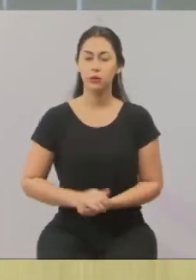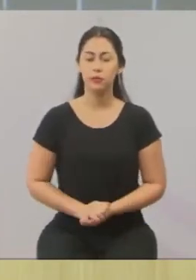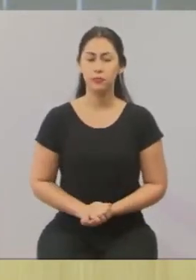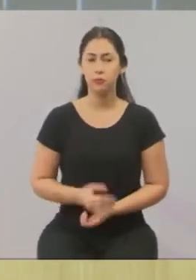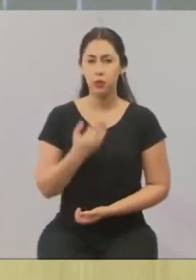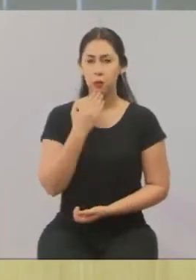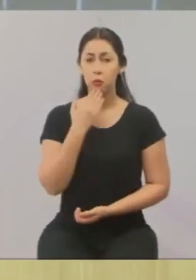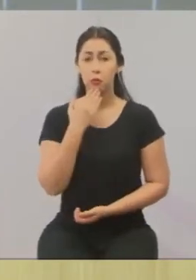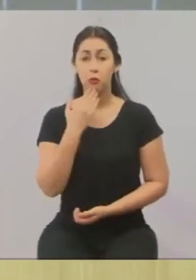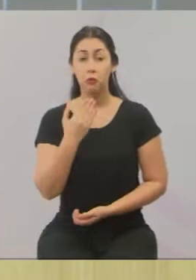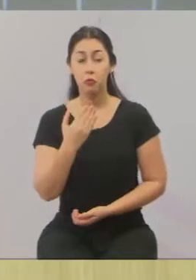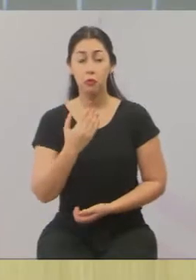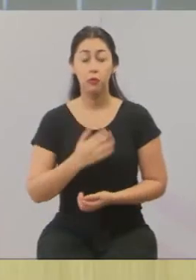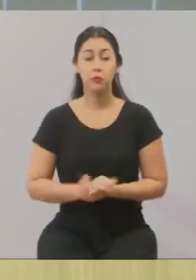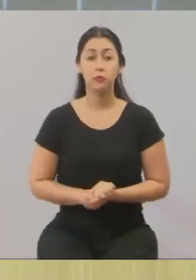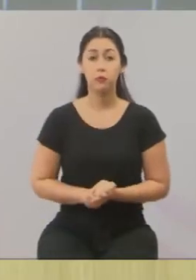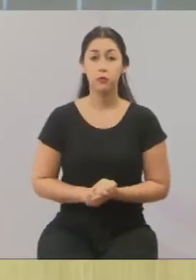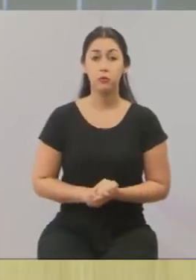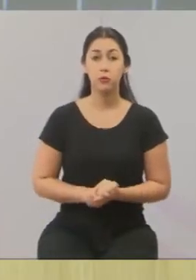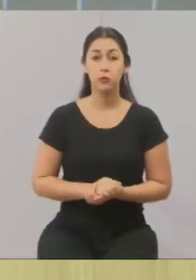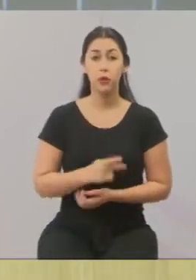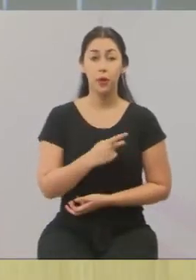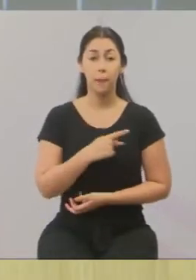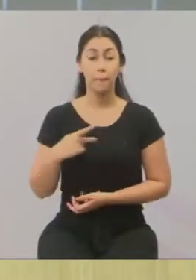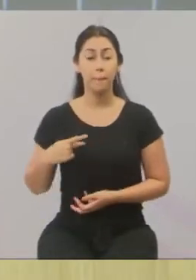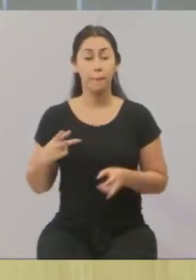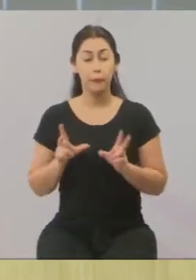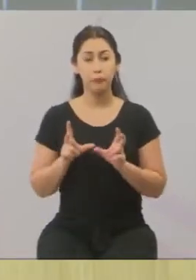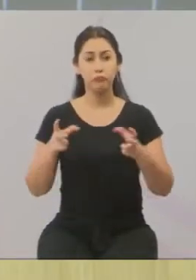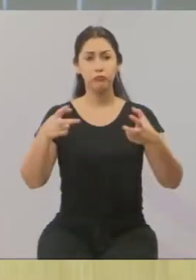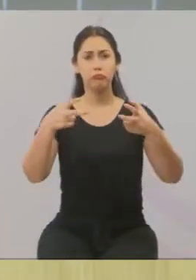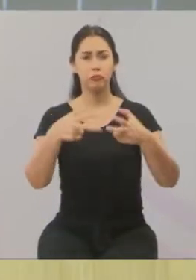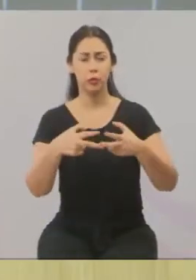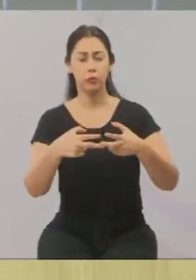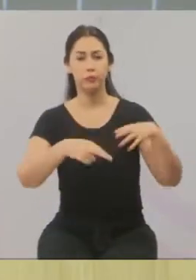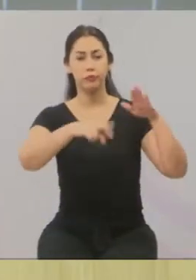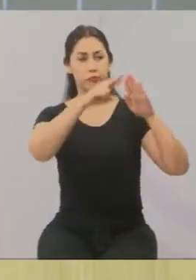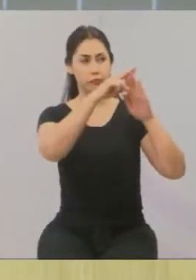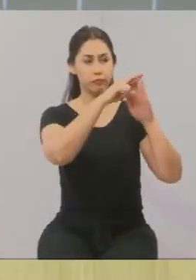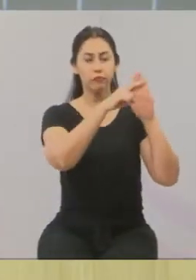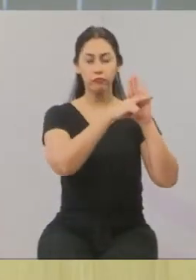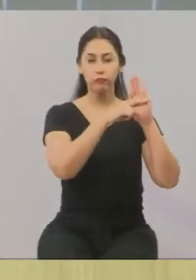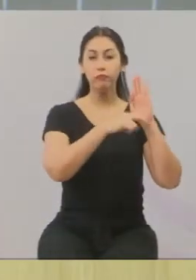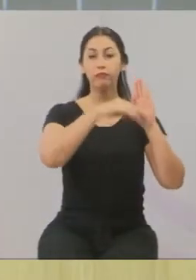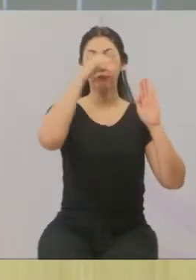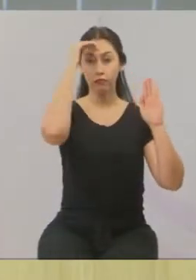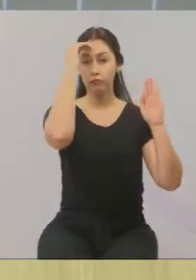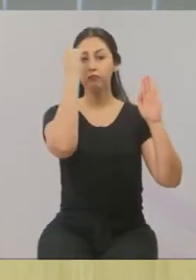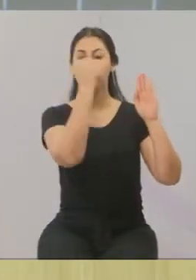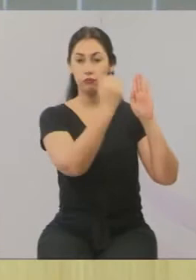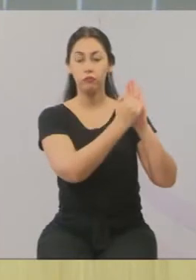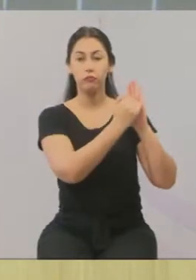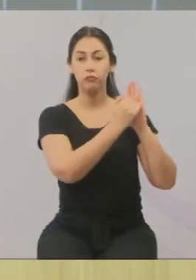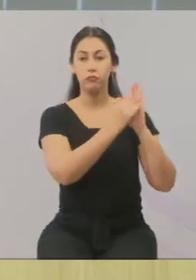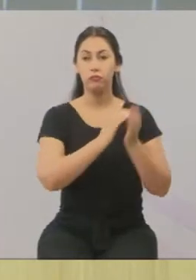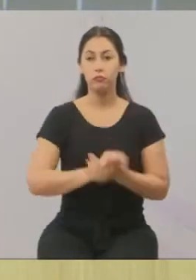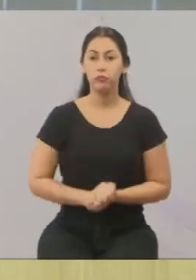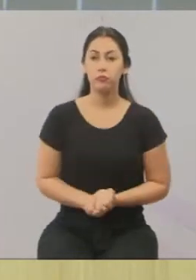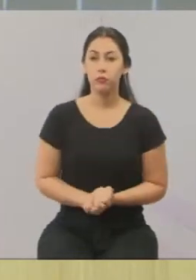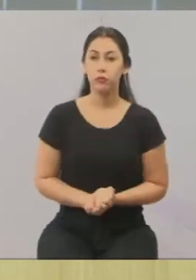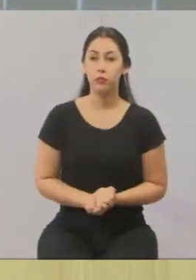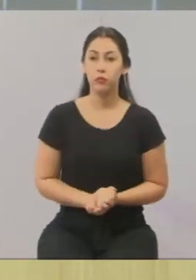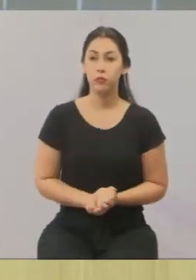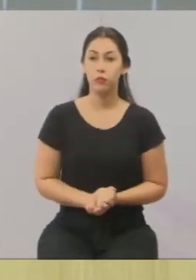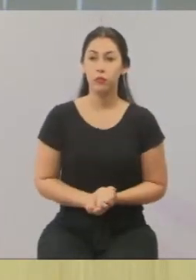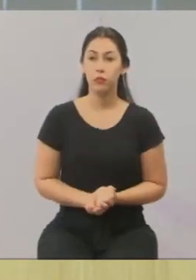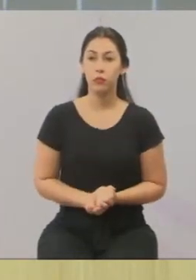Requeremos ao excelentíssimo senhor presidente dessa casa, cumpridas as formalidades regimentais, seja constado na